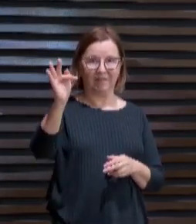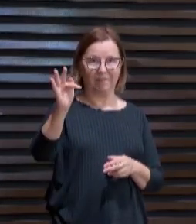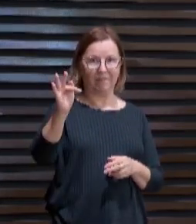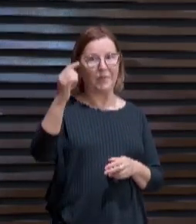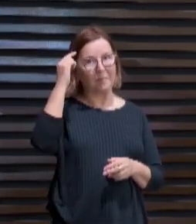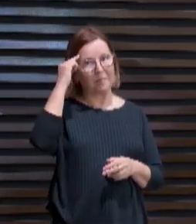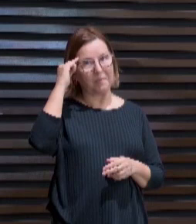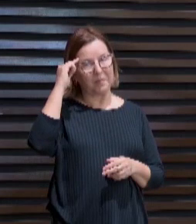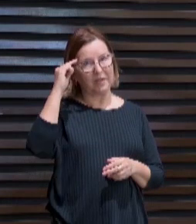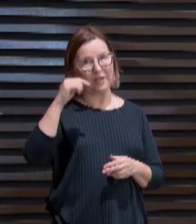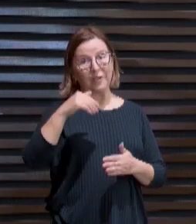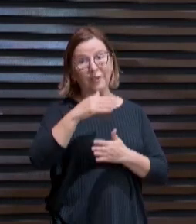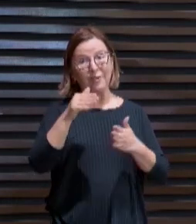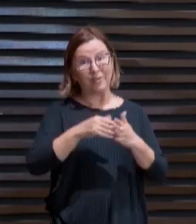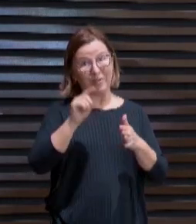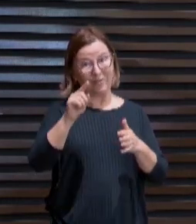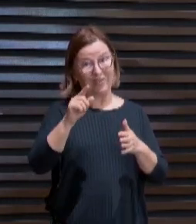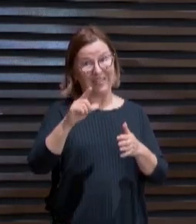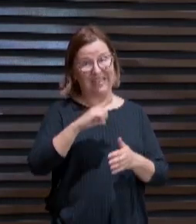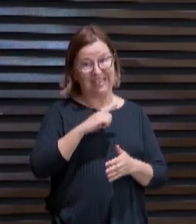Pense no trabalho que você teve para